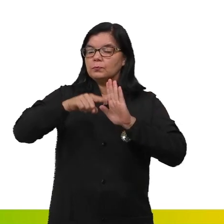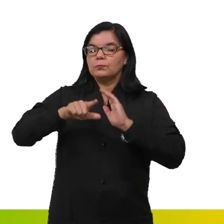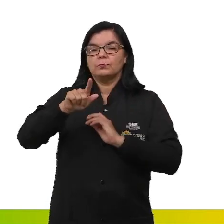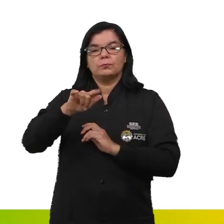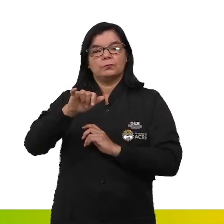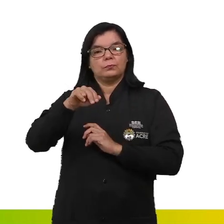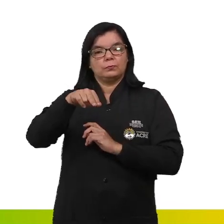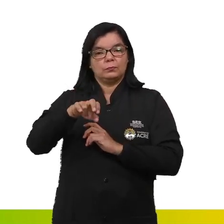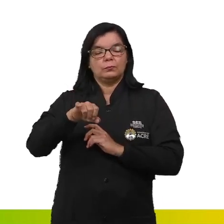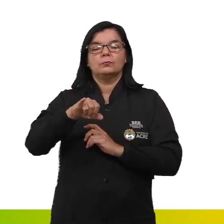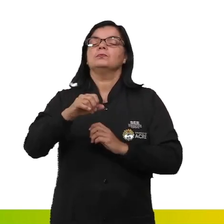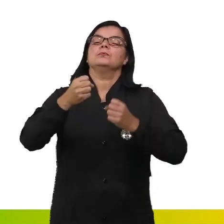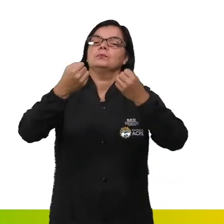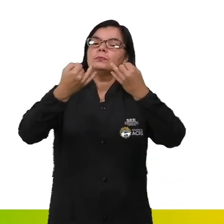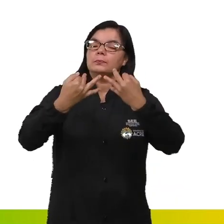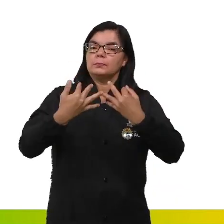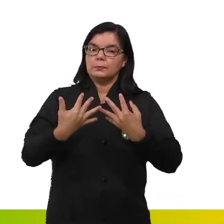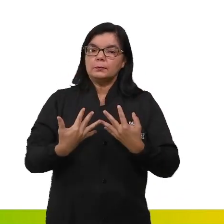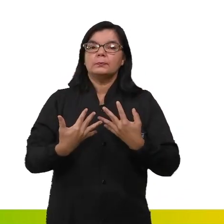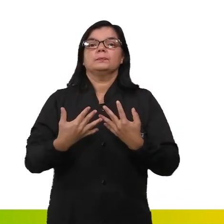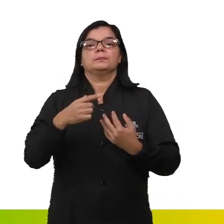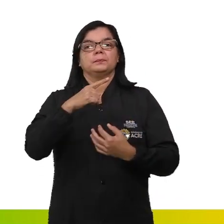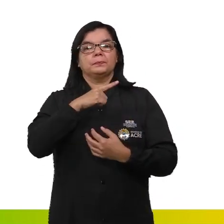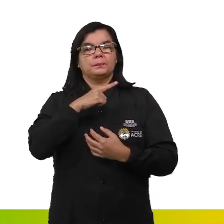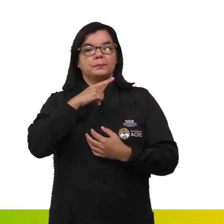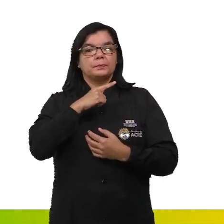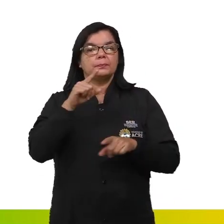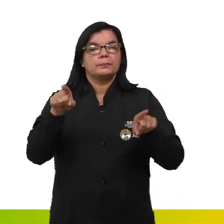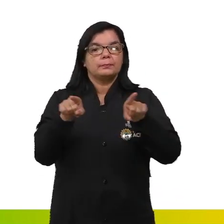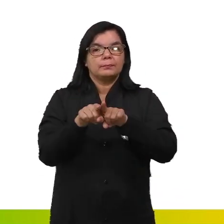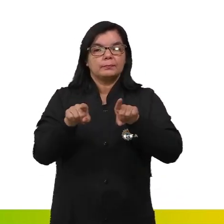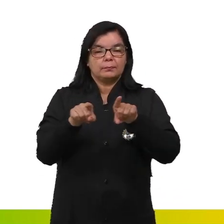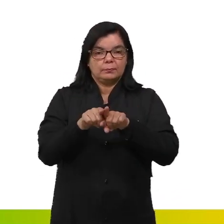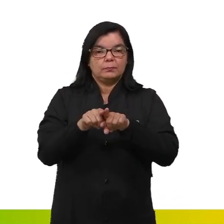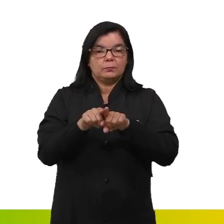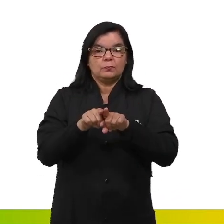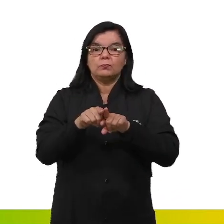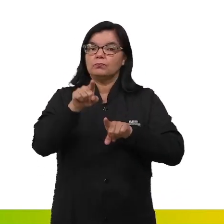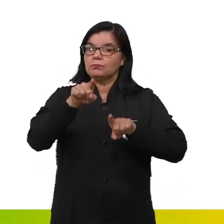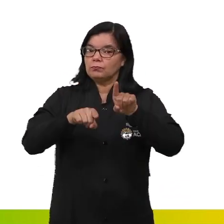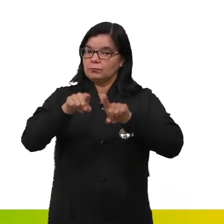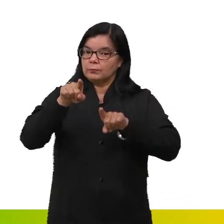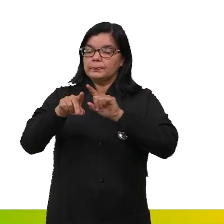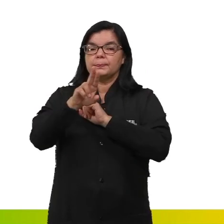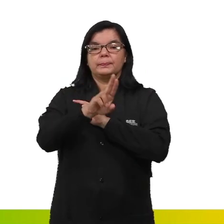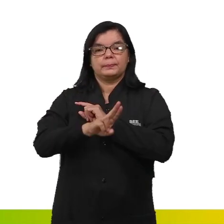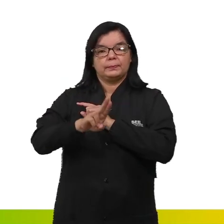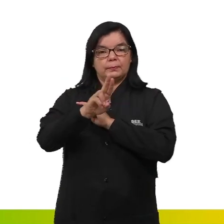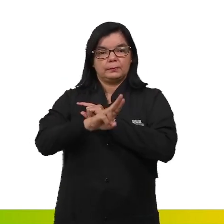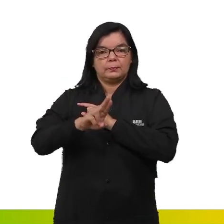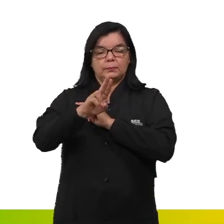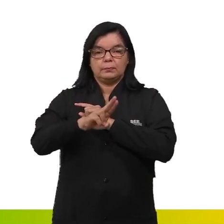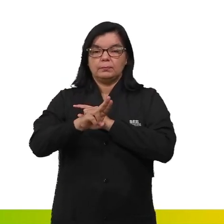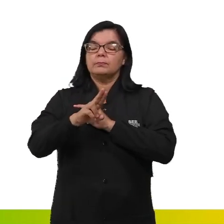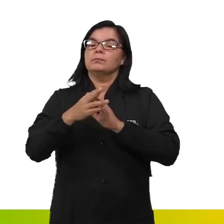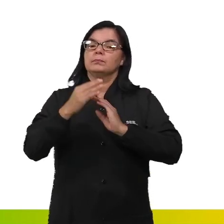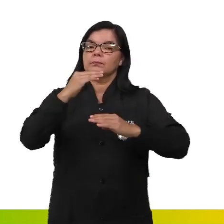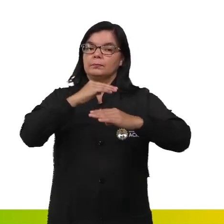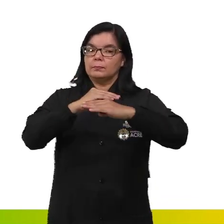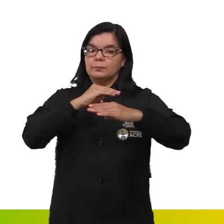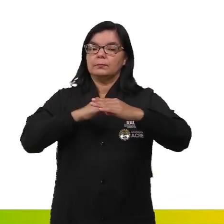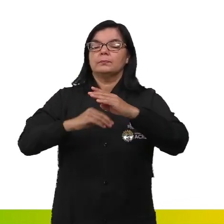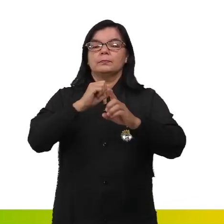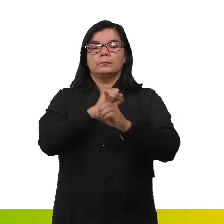quando a gente fala de índice de Gini, a gente está falando também de um parâmetro utilizado para medir a